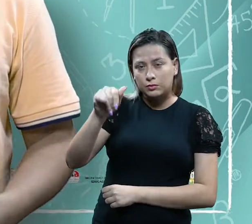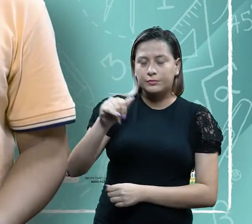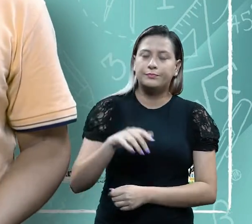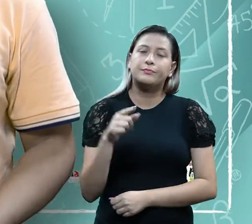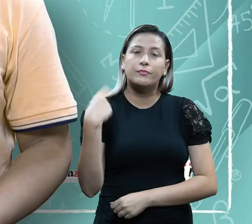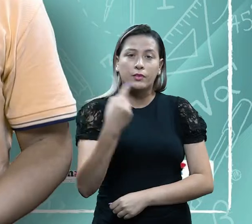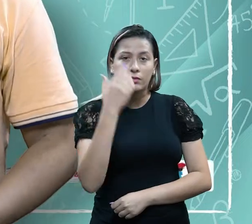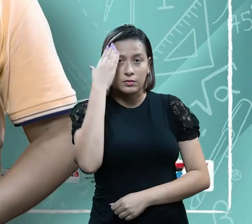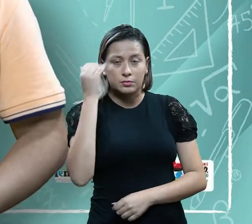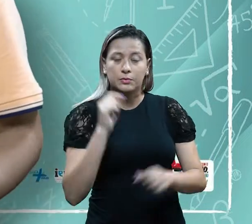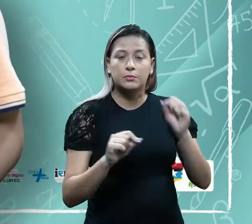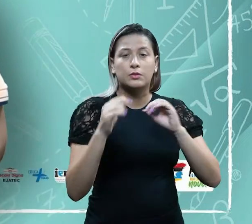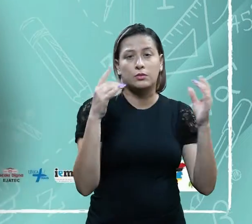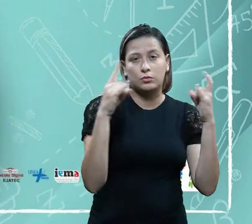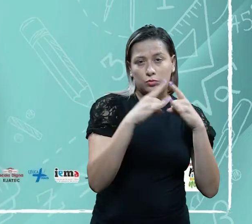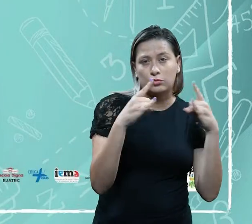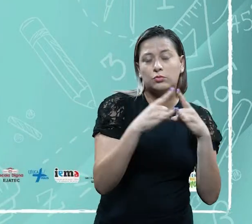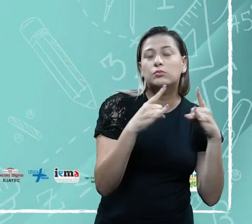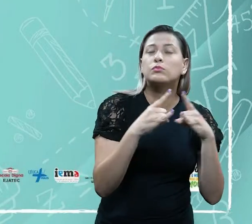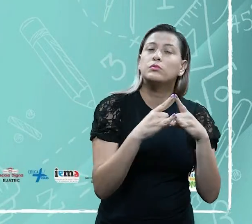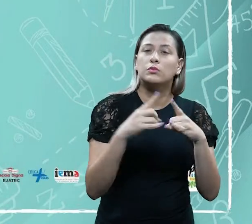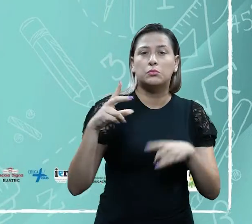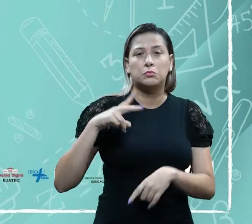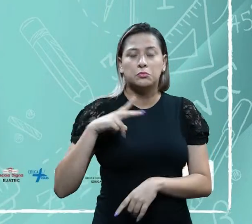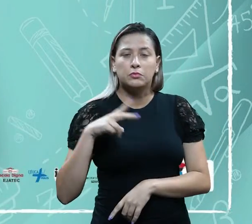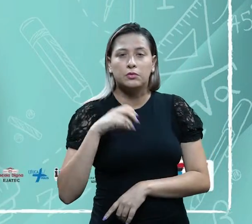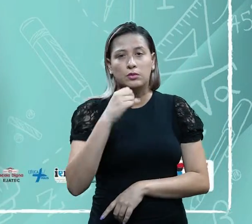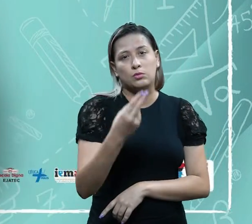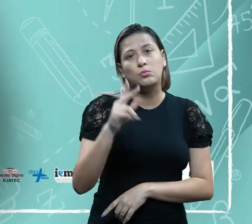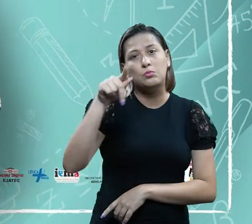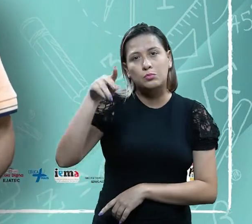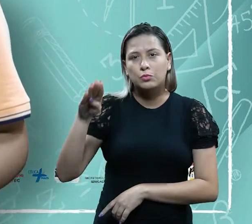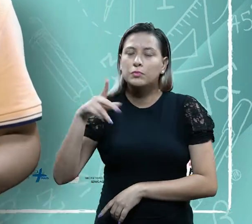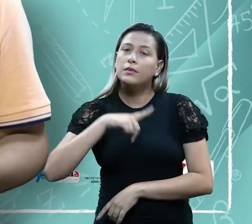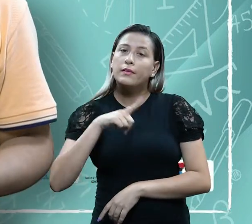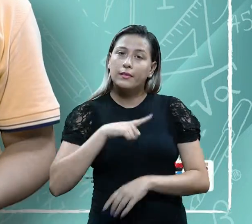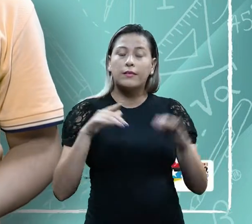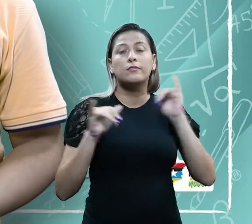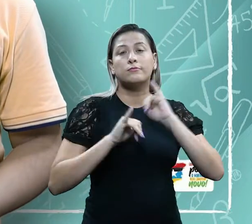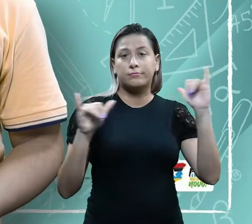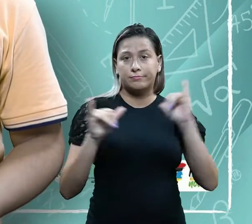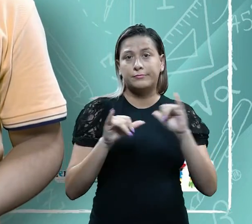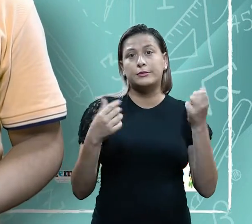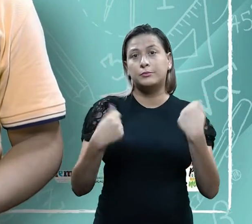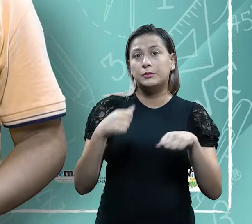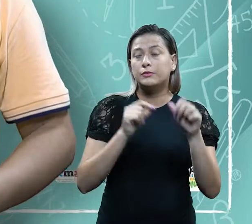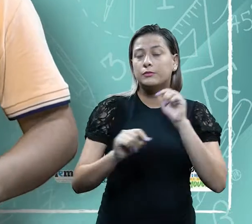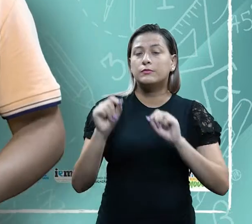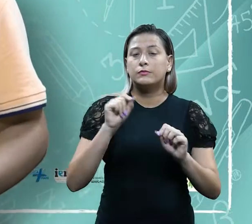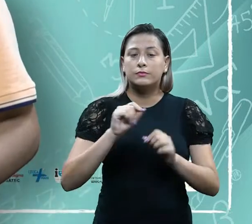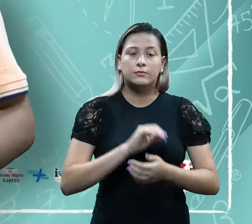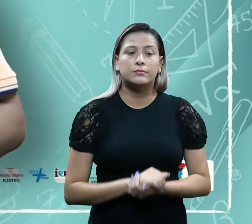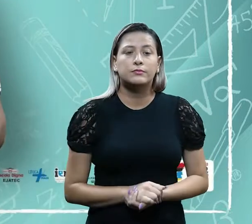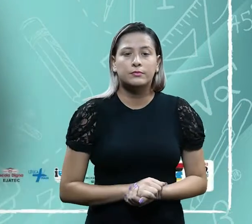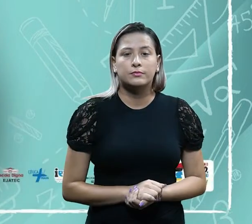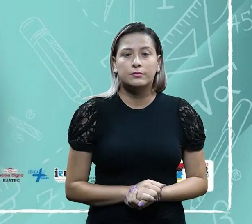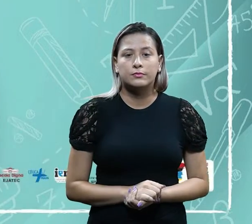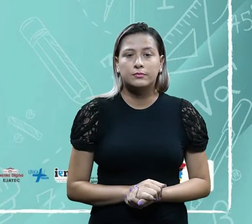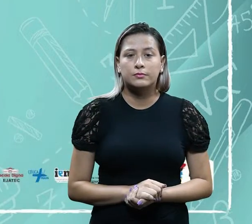pública ou privada, ela produz informações. E que essas informações, elas precisam, de fato,